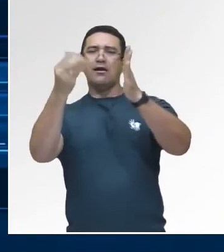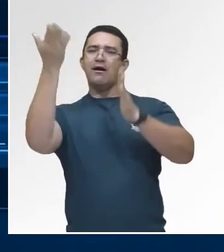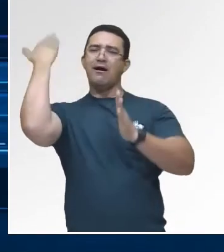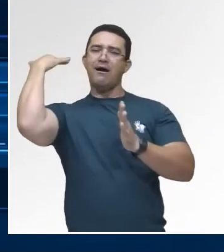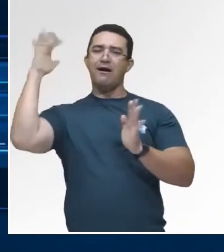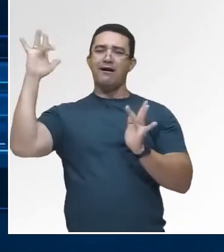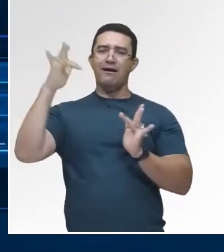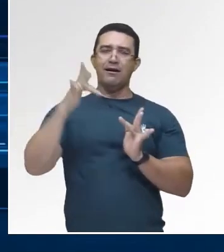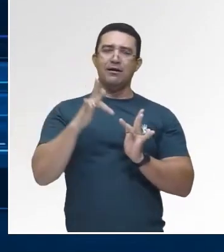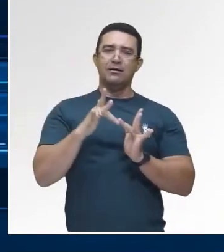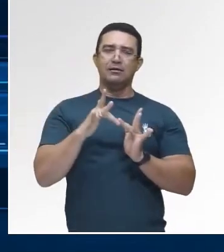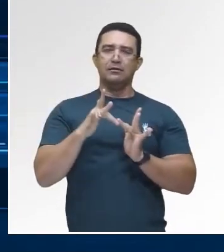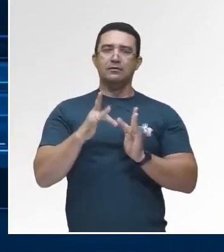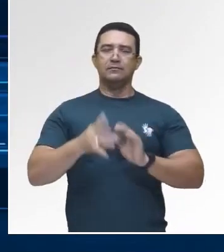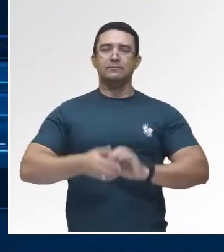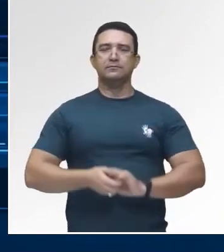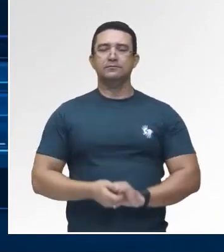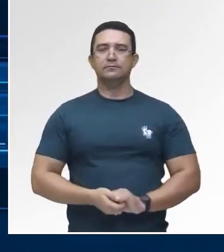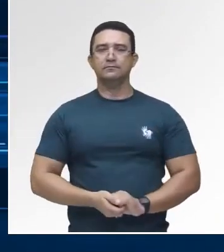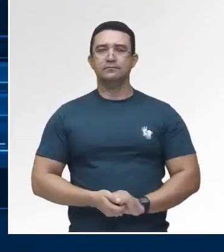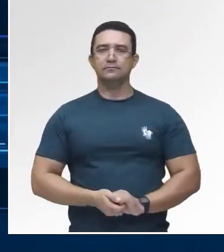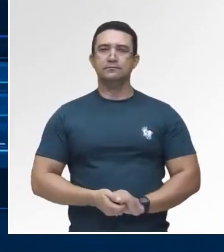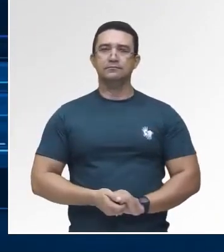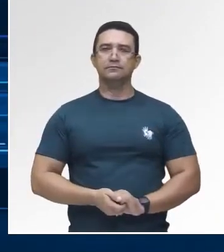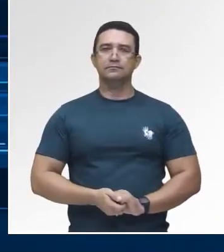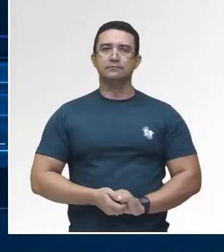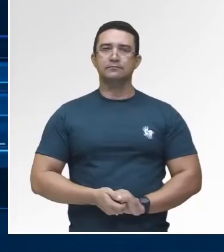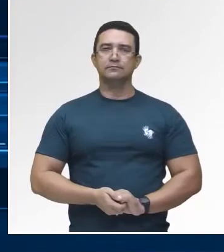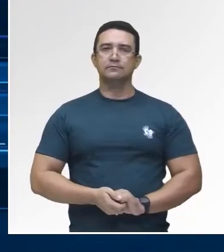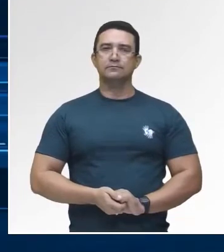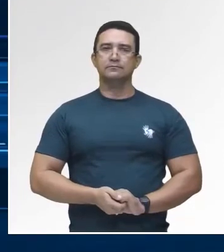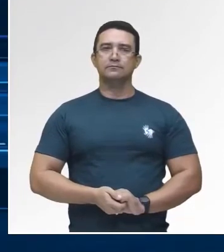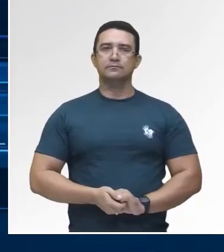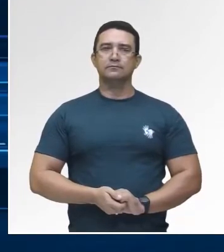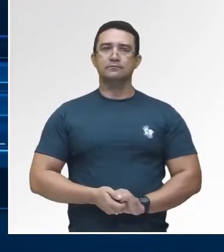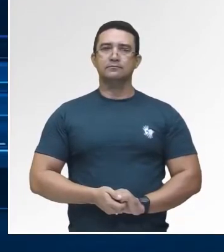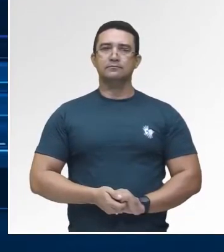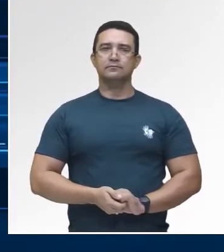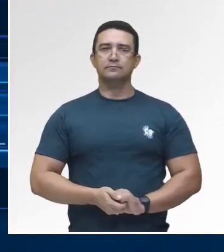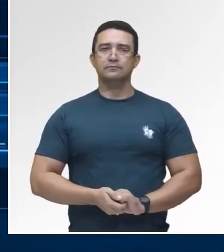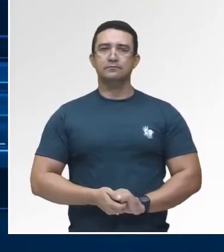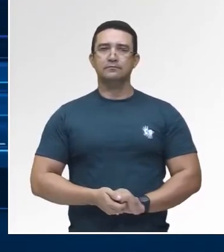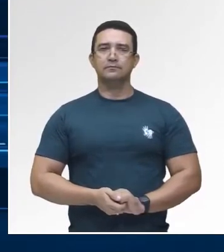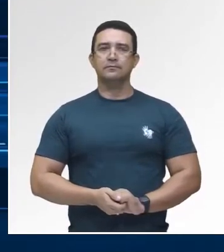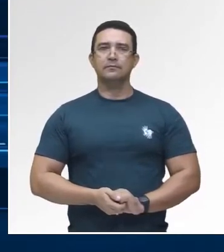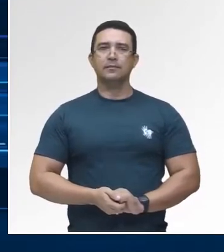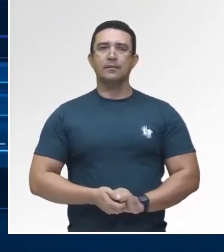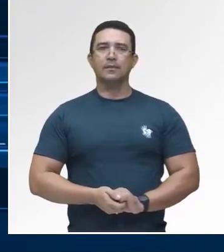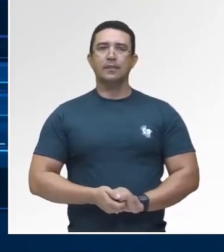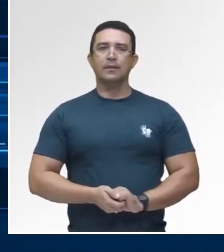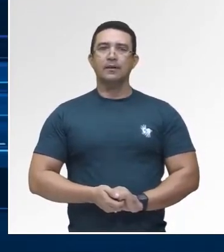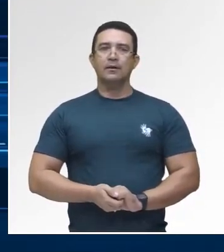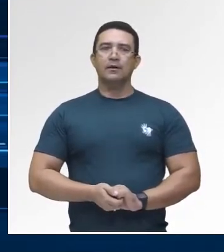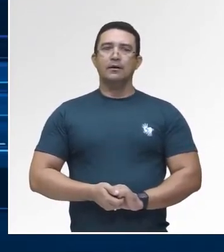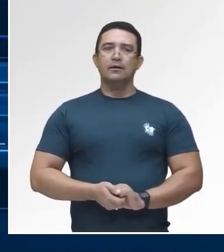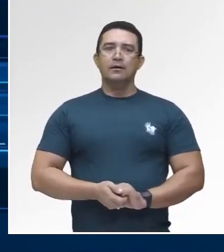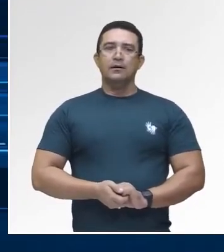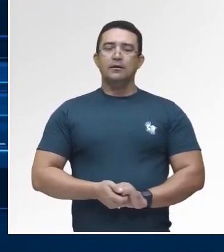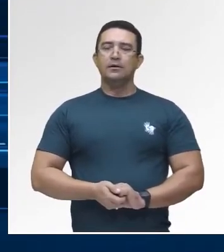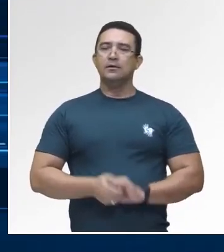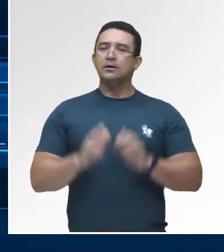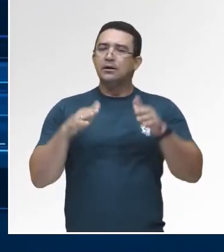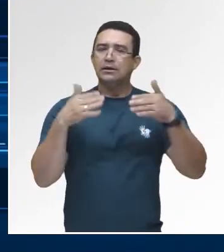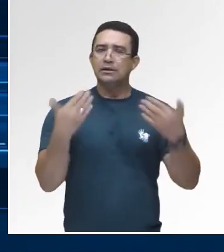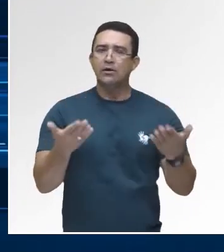ok? Vamos continuar falando aí sobre essas características do romantismo, olha só. Muito bem,